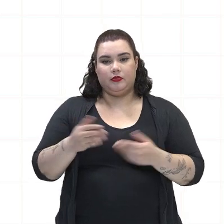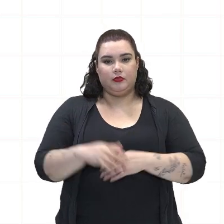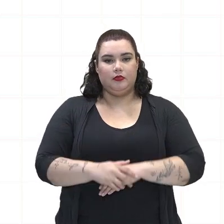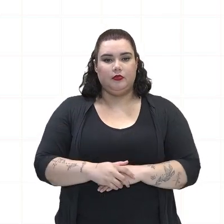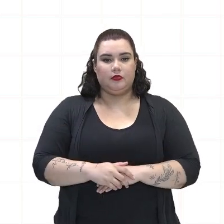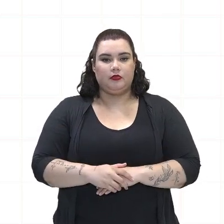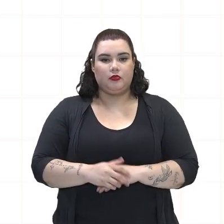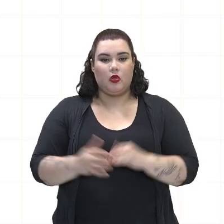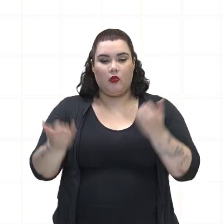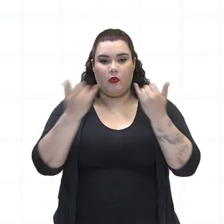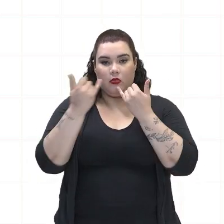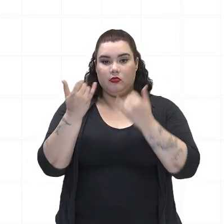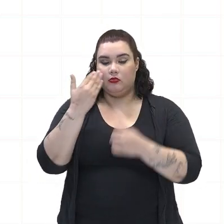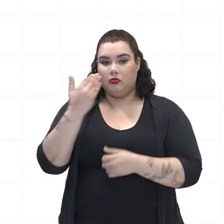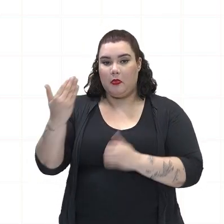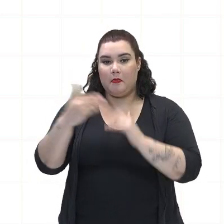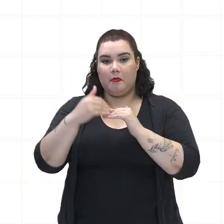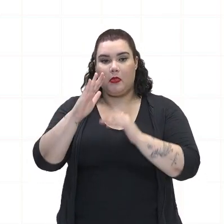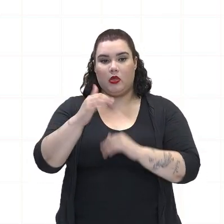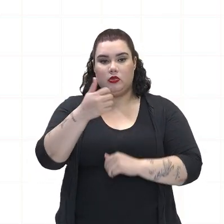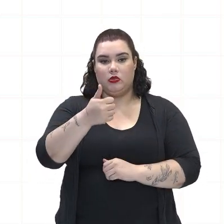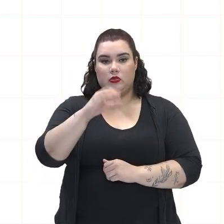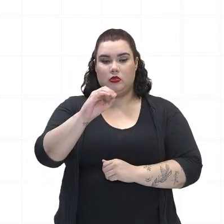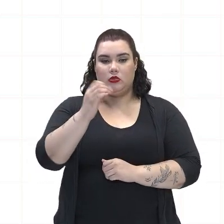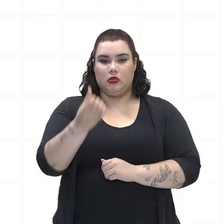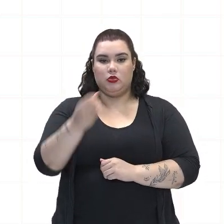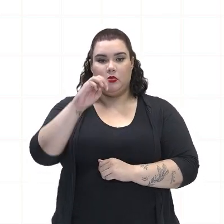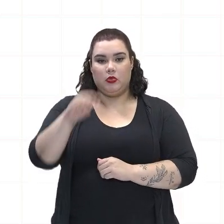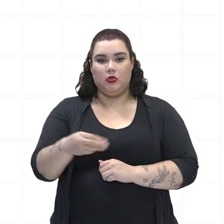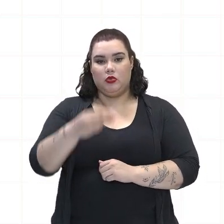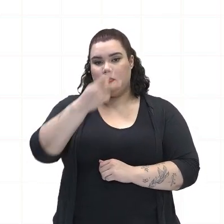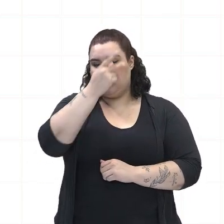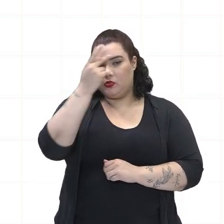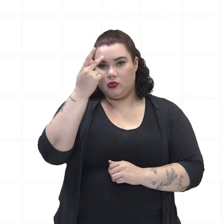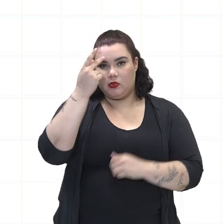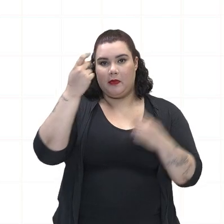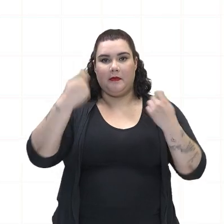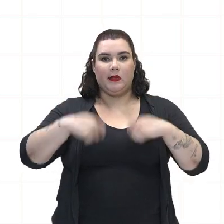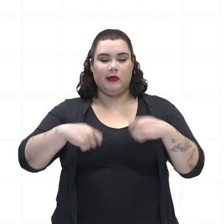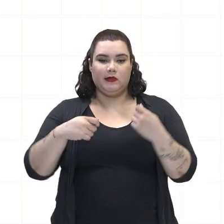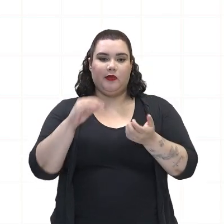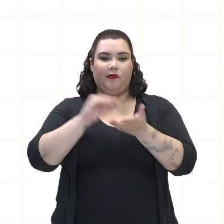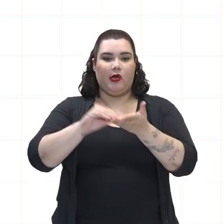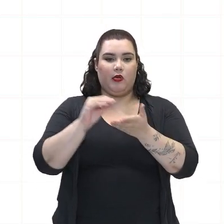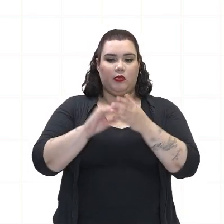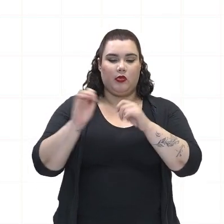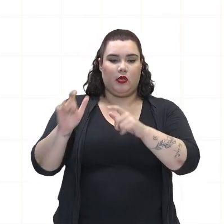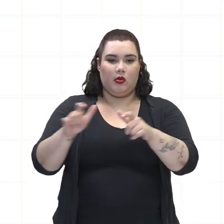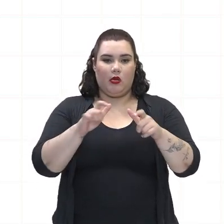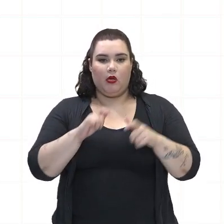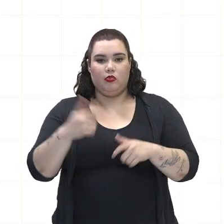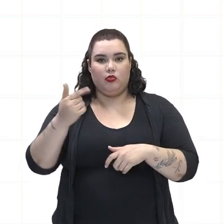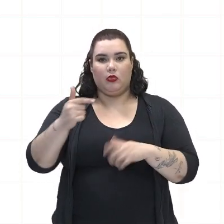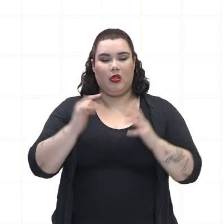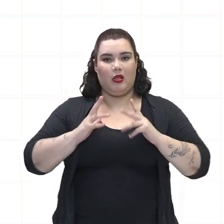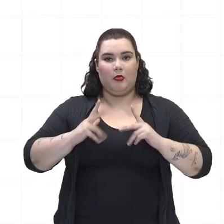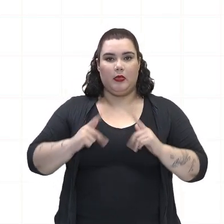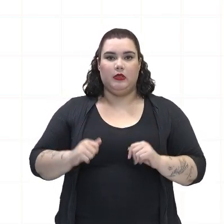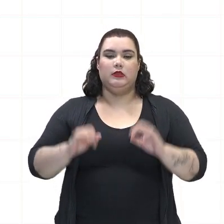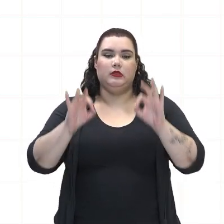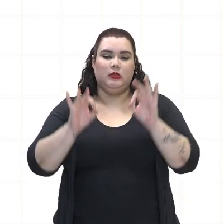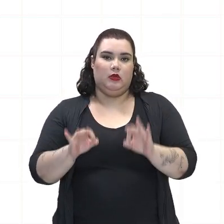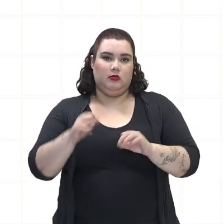esse dado aí, ó, mais de 106 milhões de latino-americanos ainda carecem de saneamento básico adequado. A América